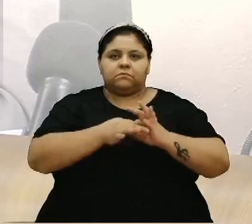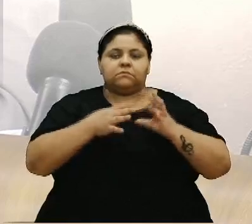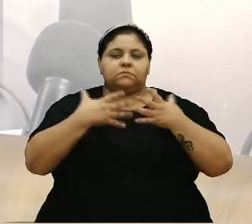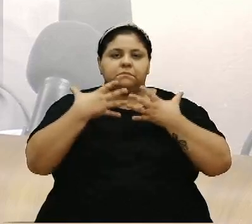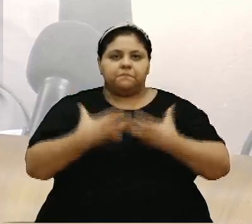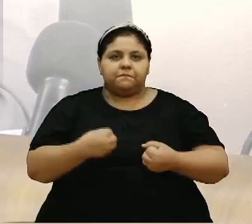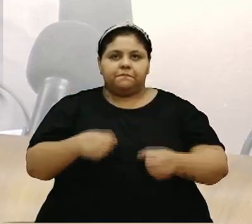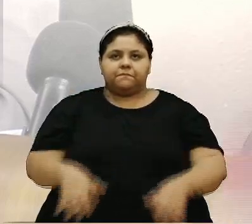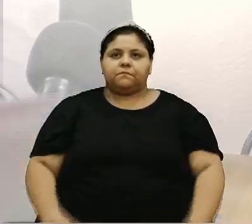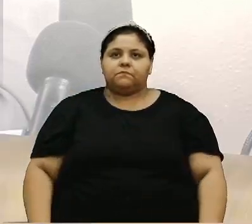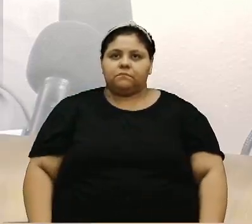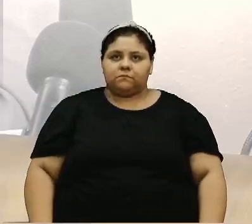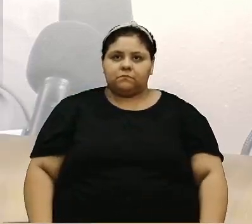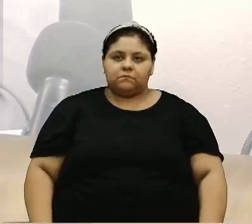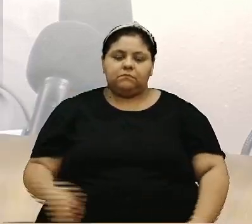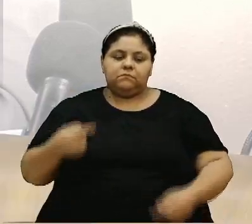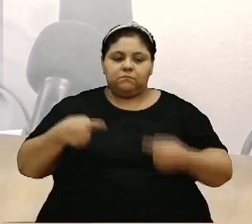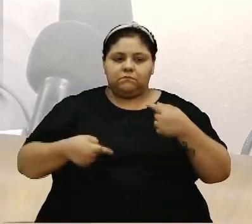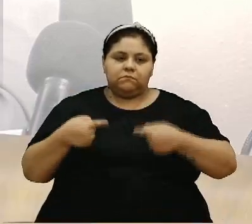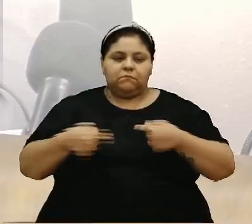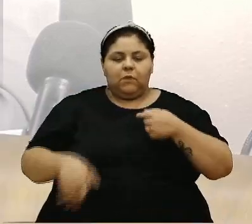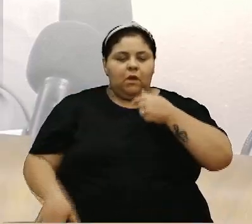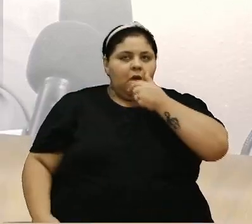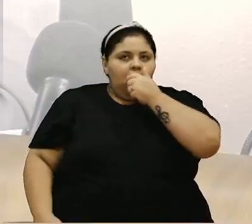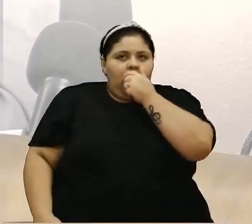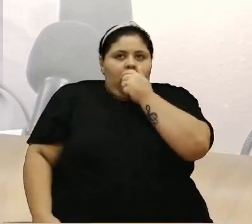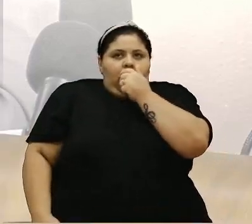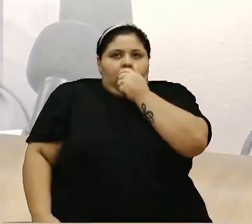Dispensa concedida. Em discussão.